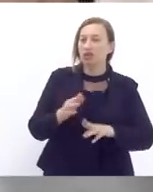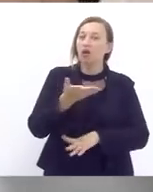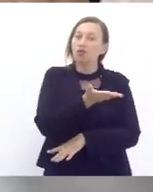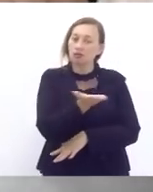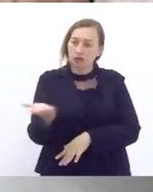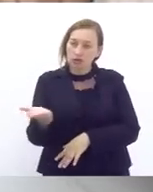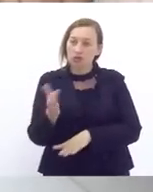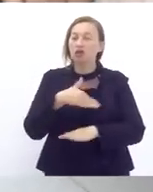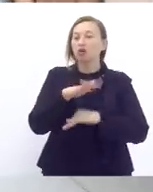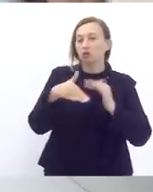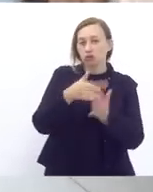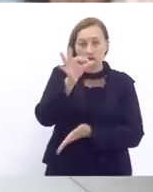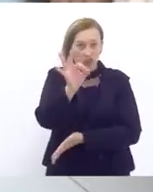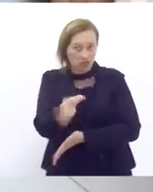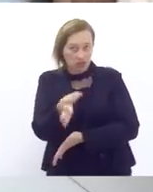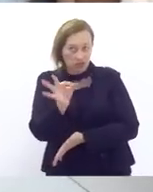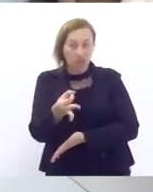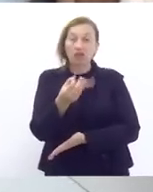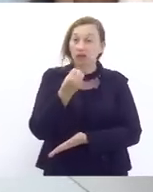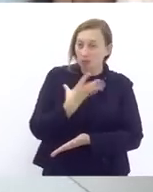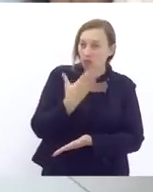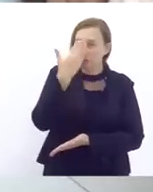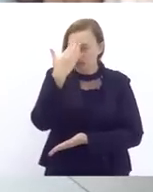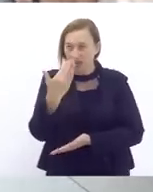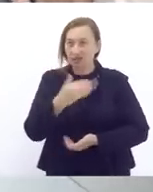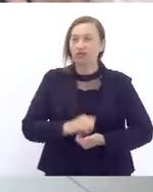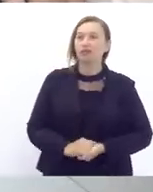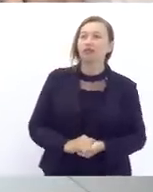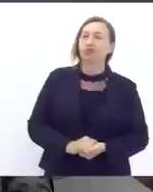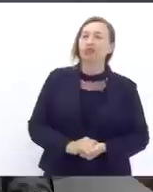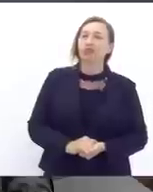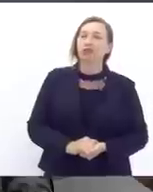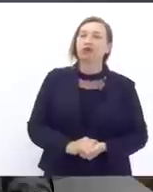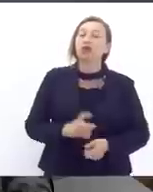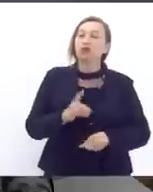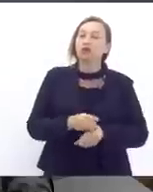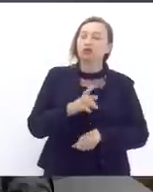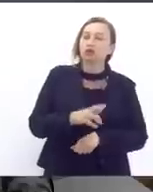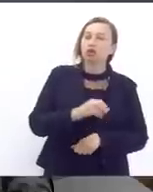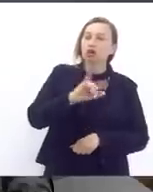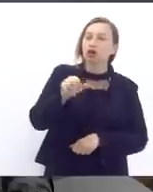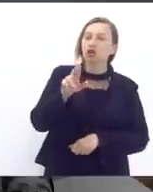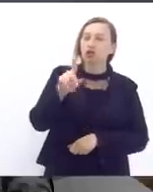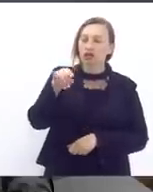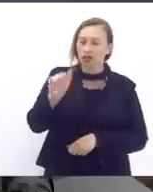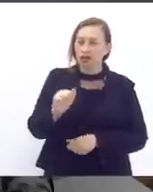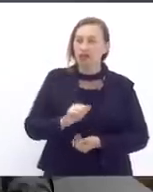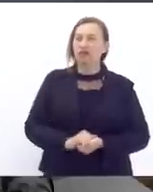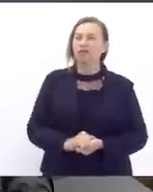vocês com toda certeza tá bom obrigada Dra Juliana